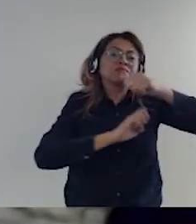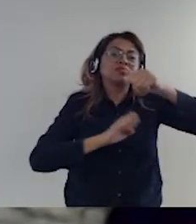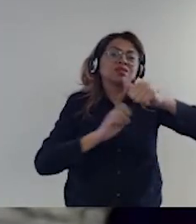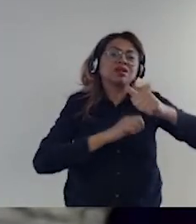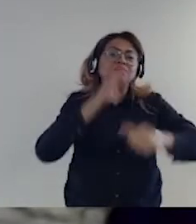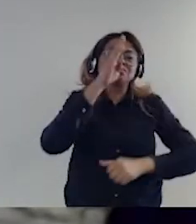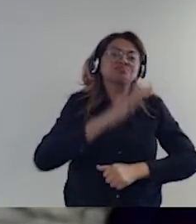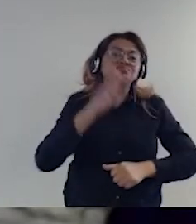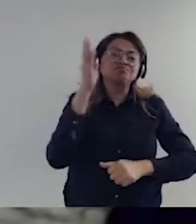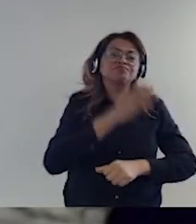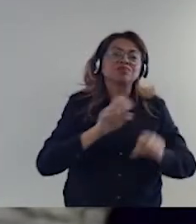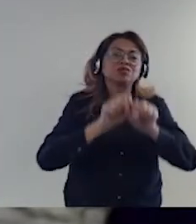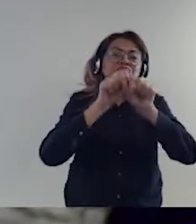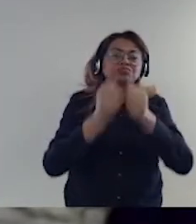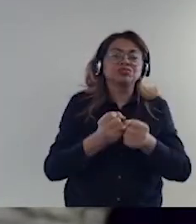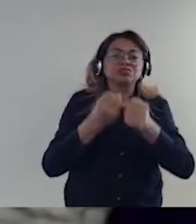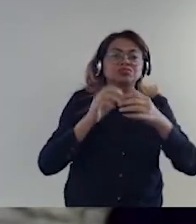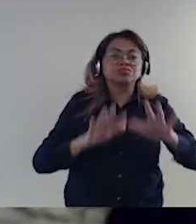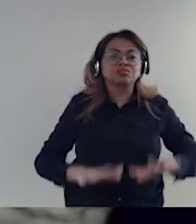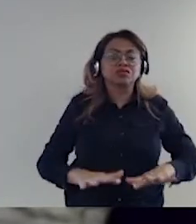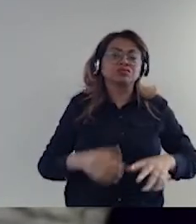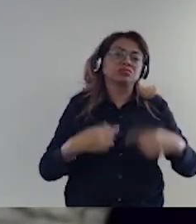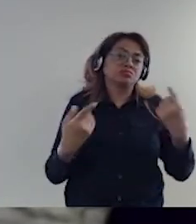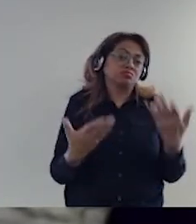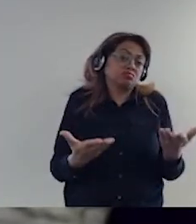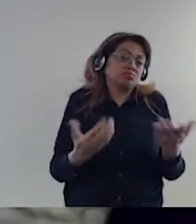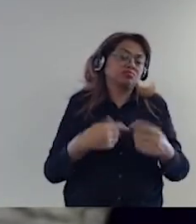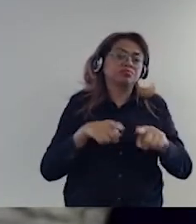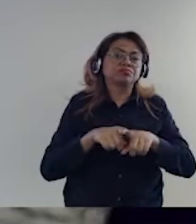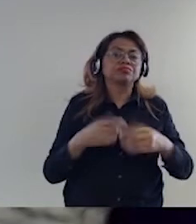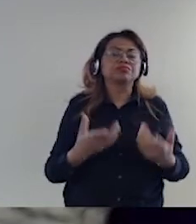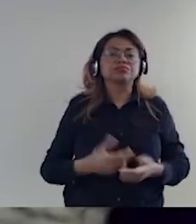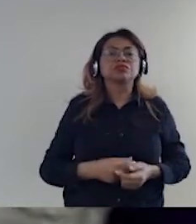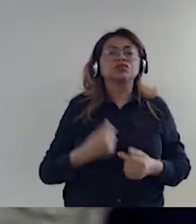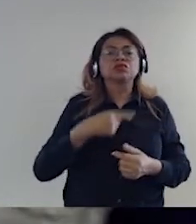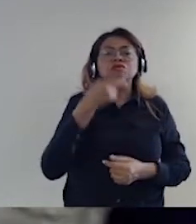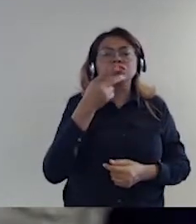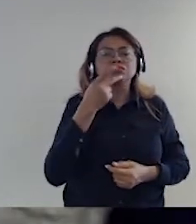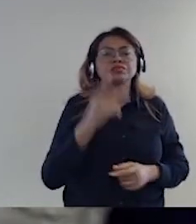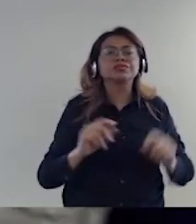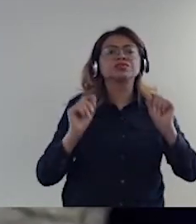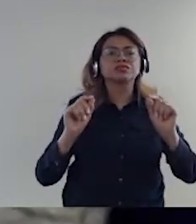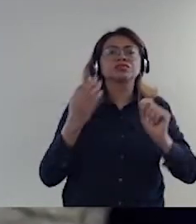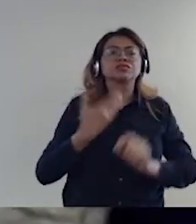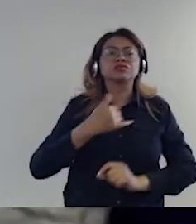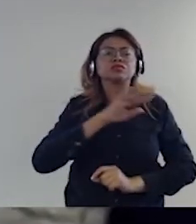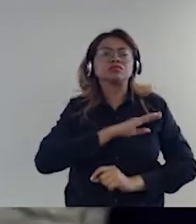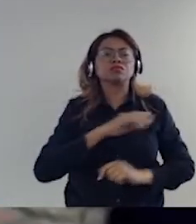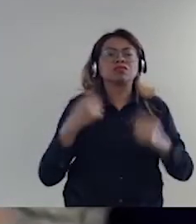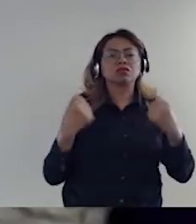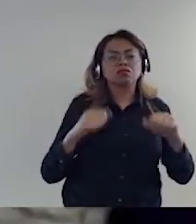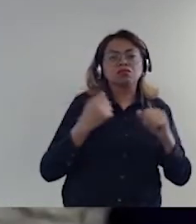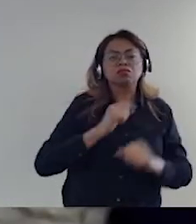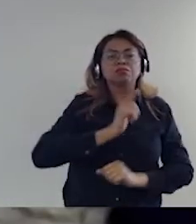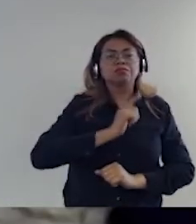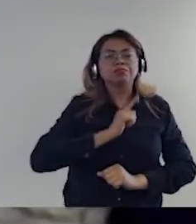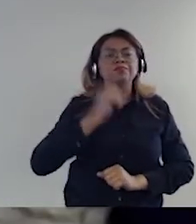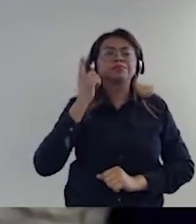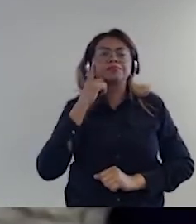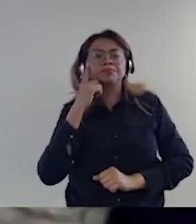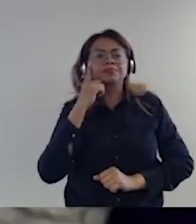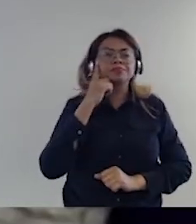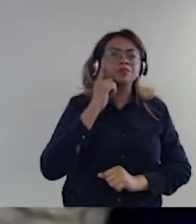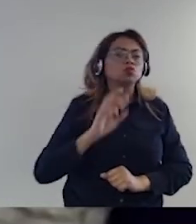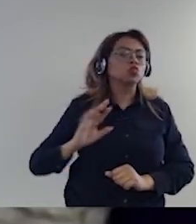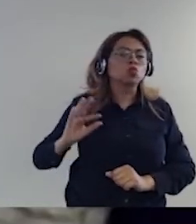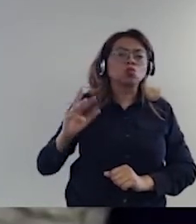do tecido empresarial, do tecido produtivo. E eu diria, aqui é que nós temos que apostar todas as